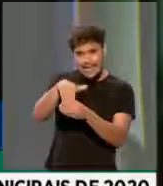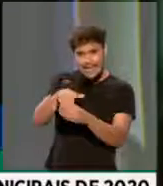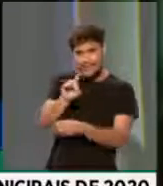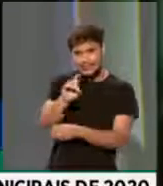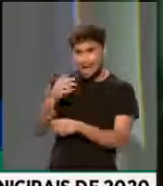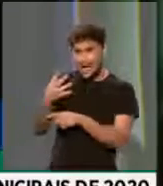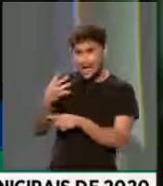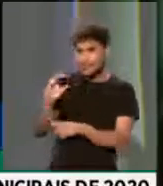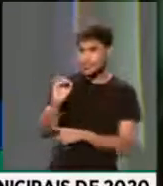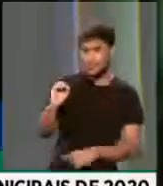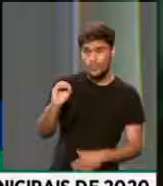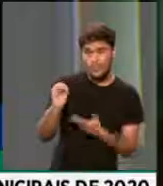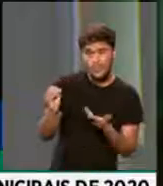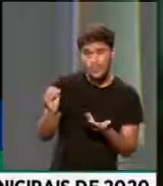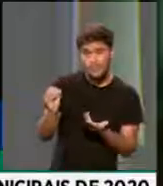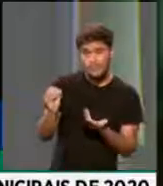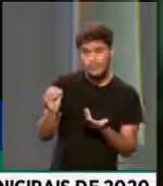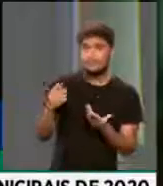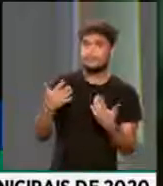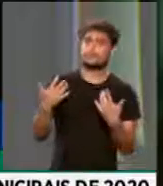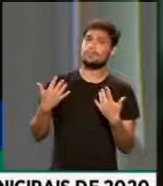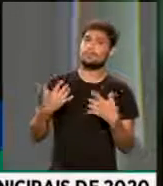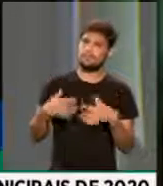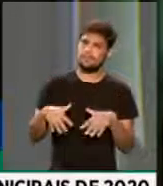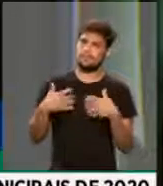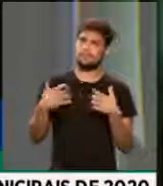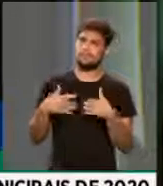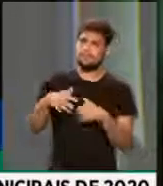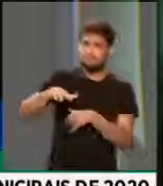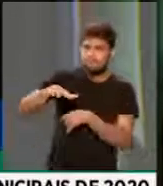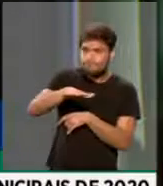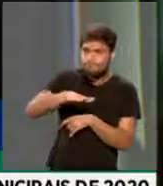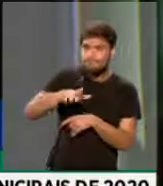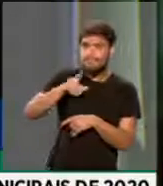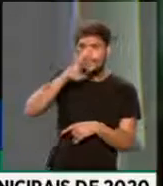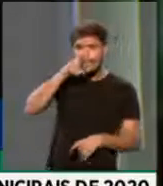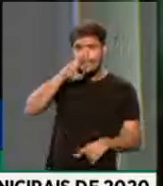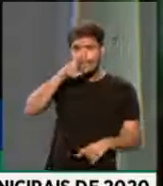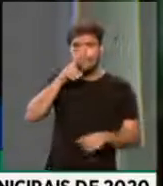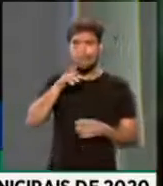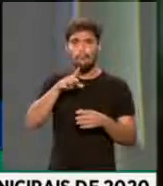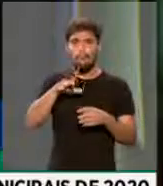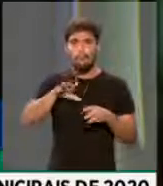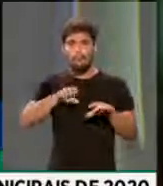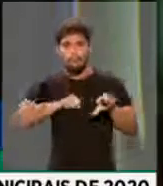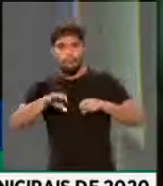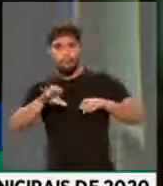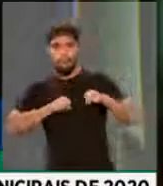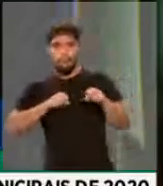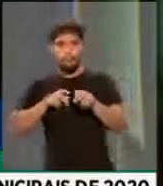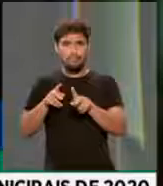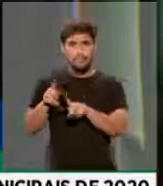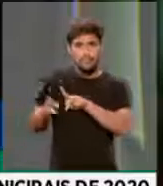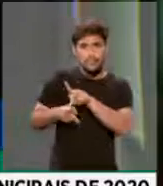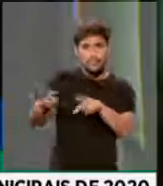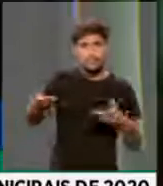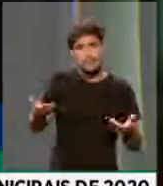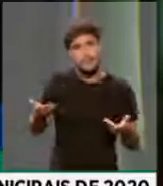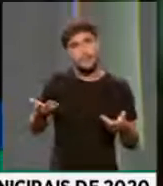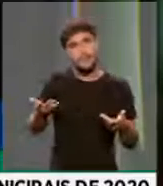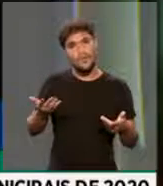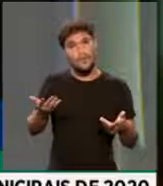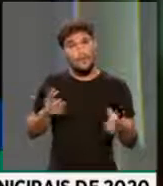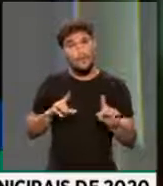na prática, nós estaríamos colocando a população em maior risco, porque,